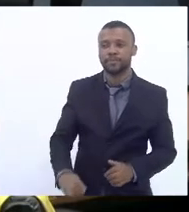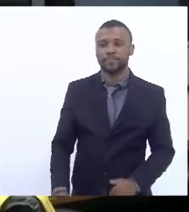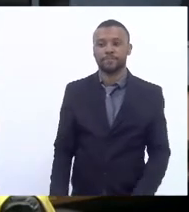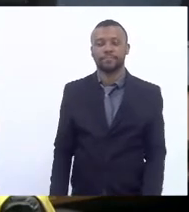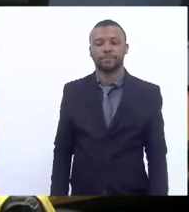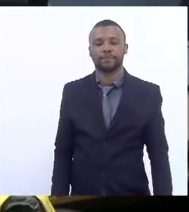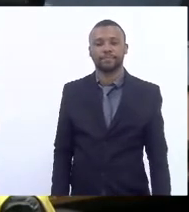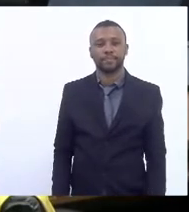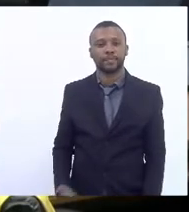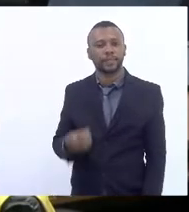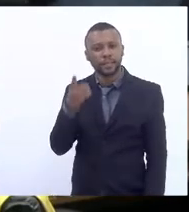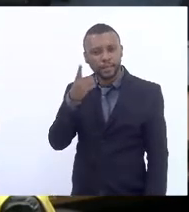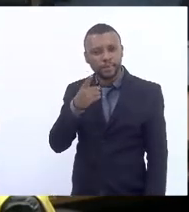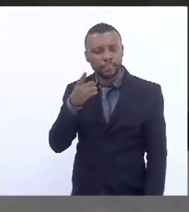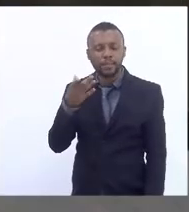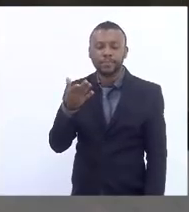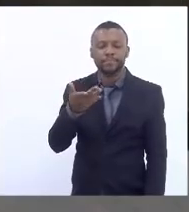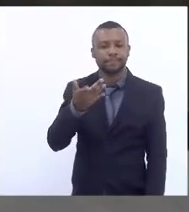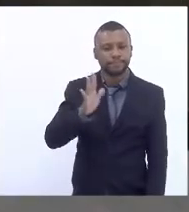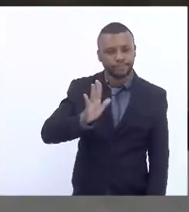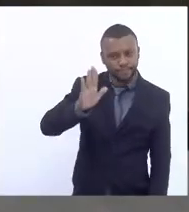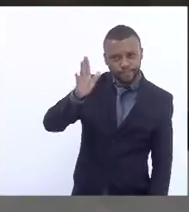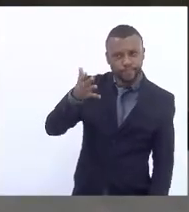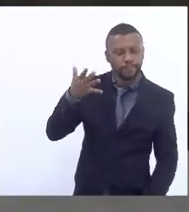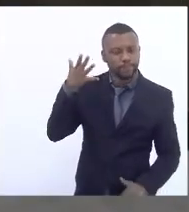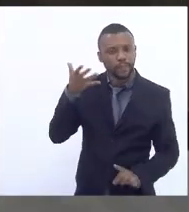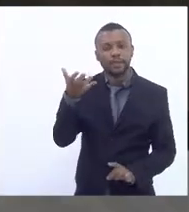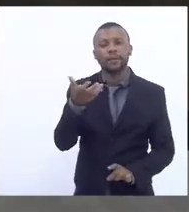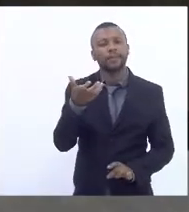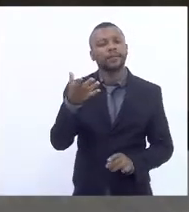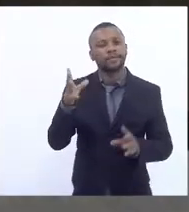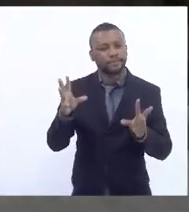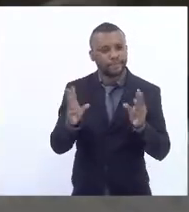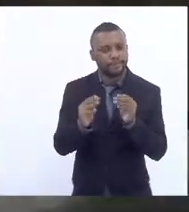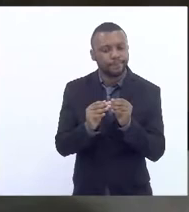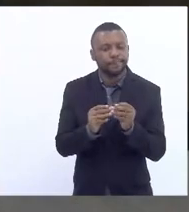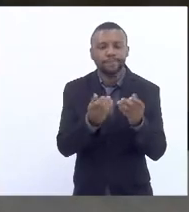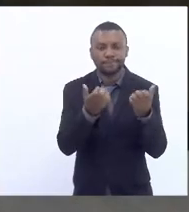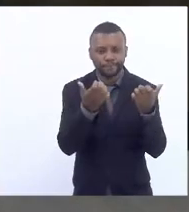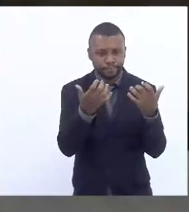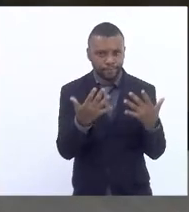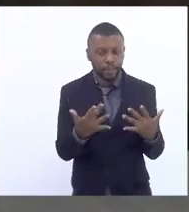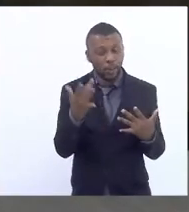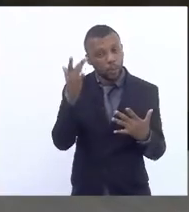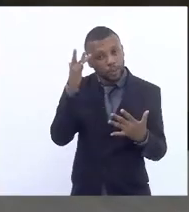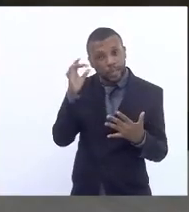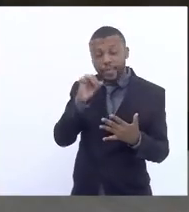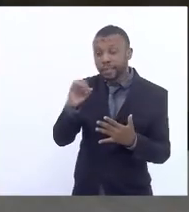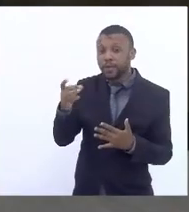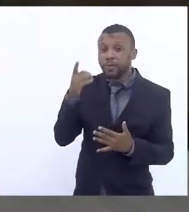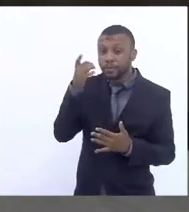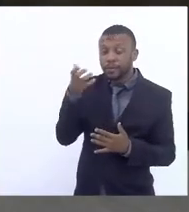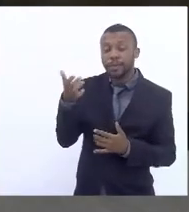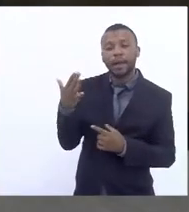Deputado Marcelo, seu dia no projeto. Senhor presidente, eu queria, na linha, não sei se o deputado Paulo quer contribuir,